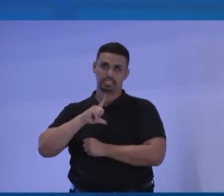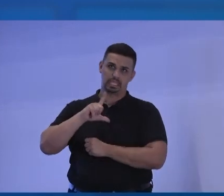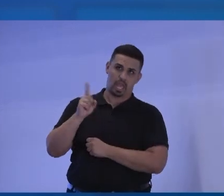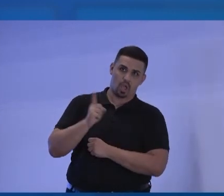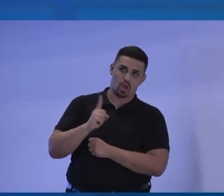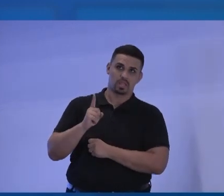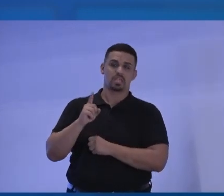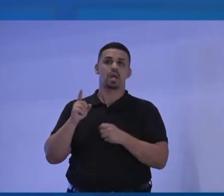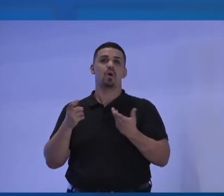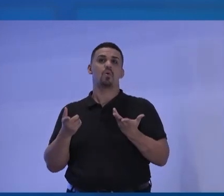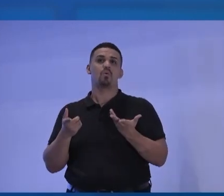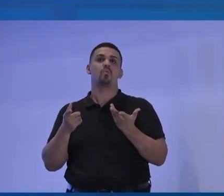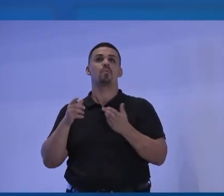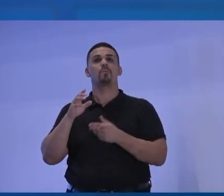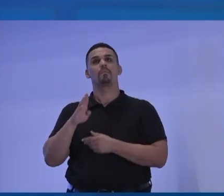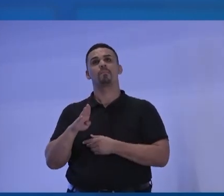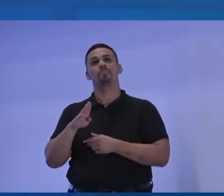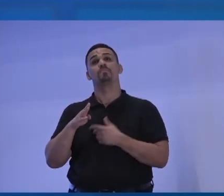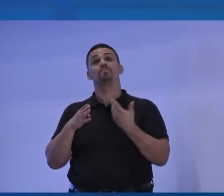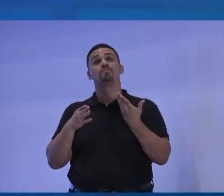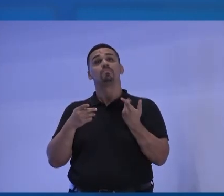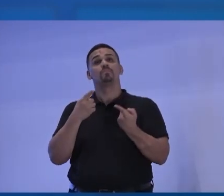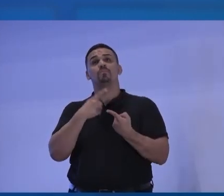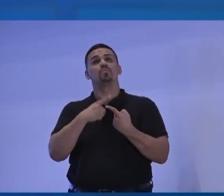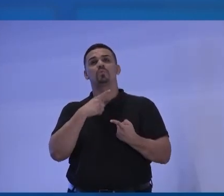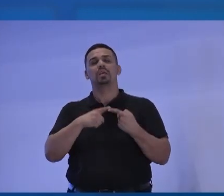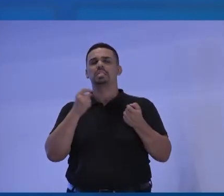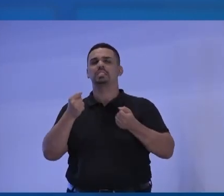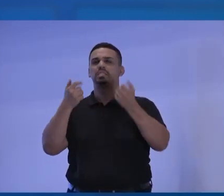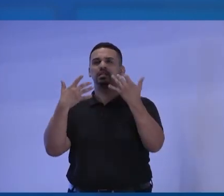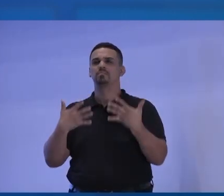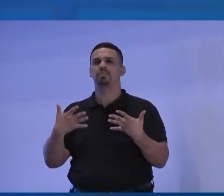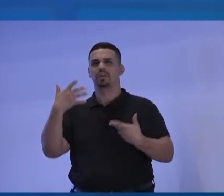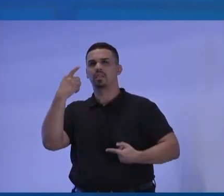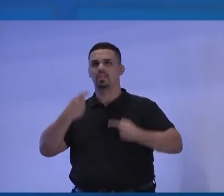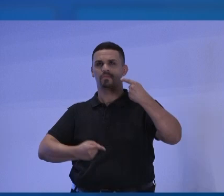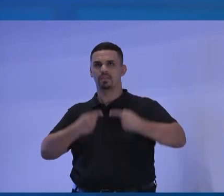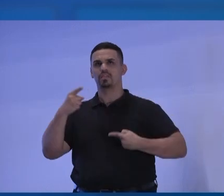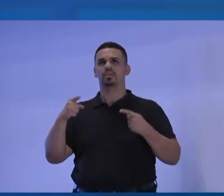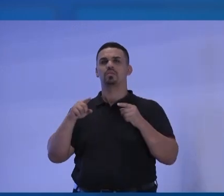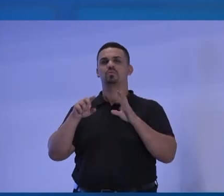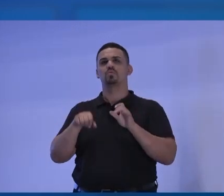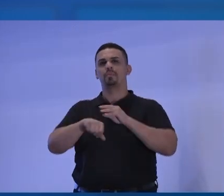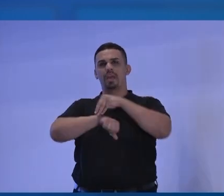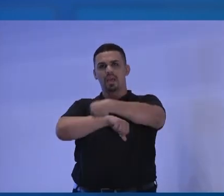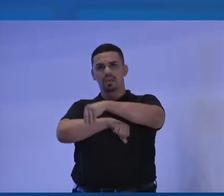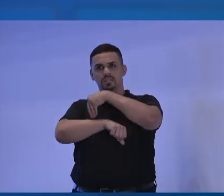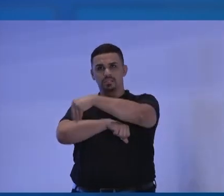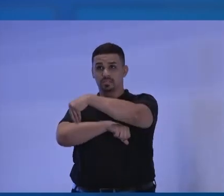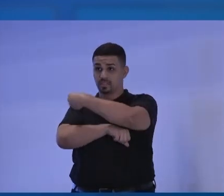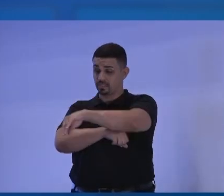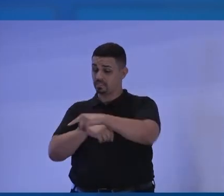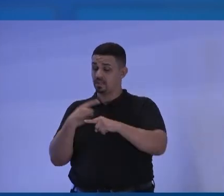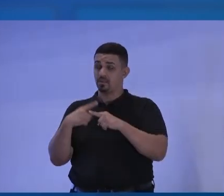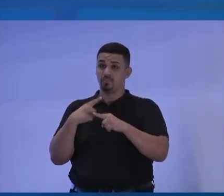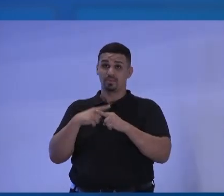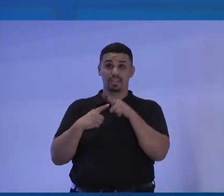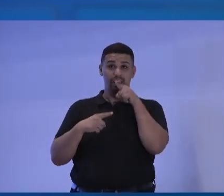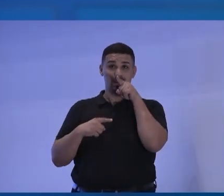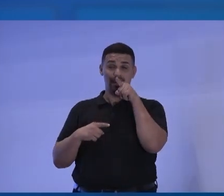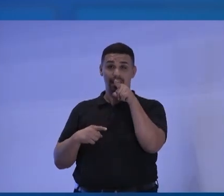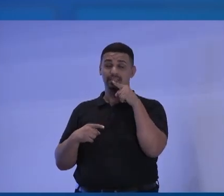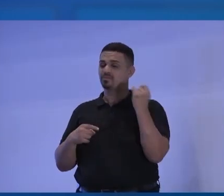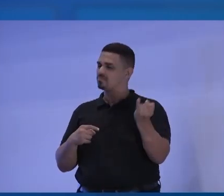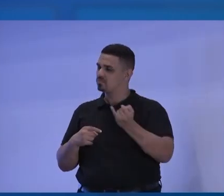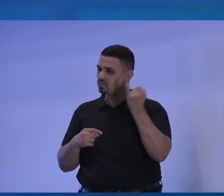E por que importa, né? Por que a gente está aqui discutindo hanseníase? Porque ela é uma doença incapacitante. Essas fotos mostram o